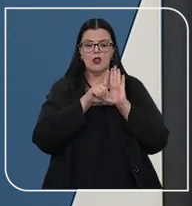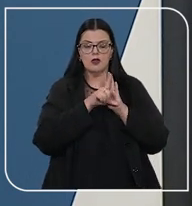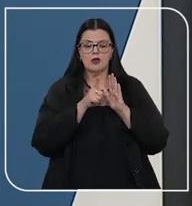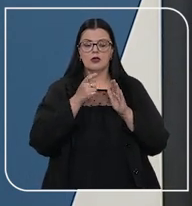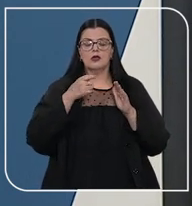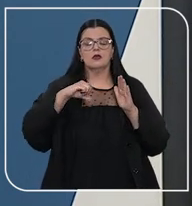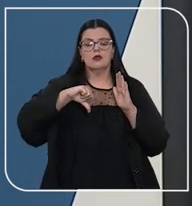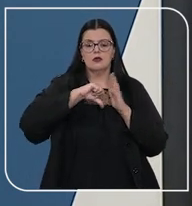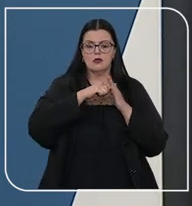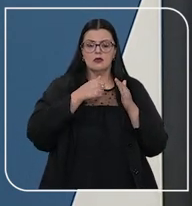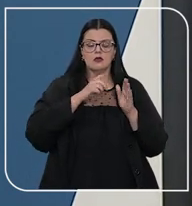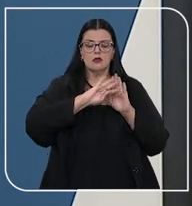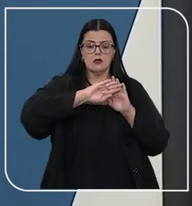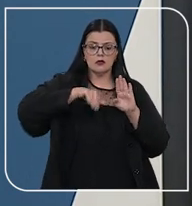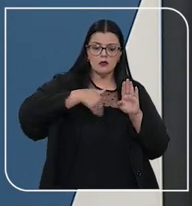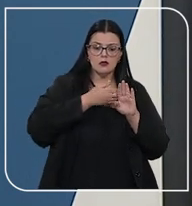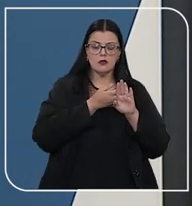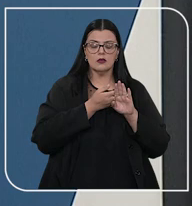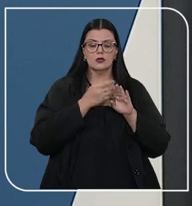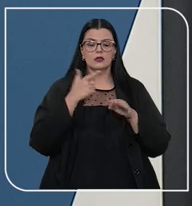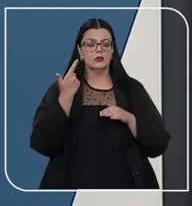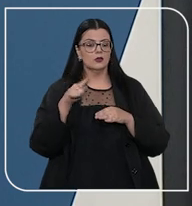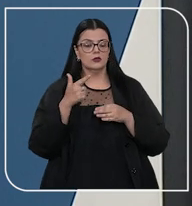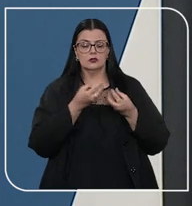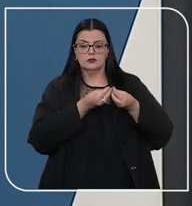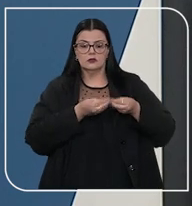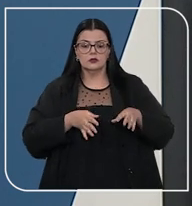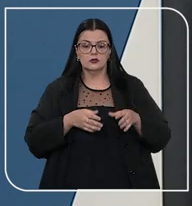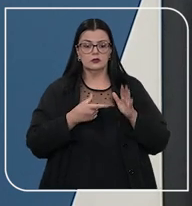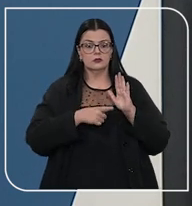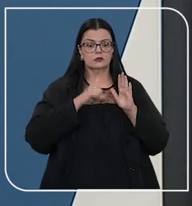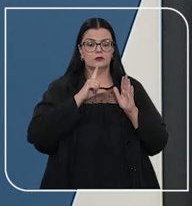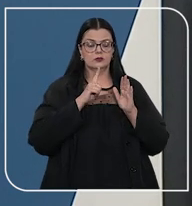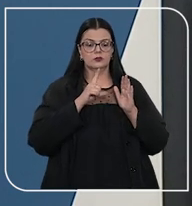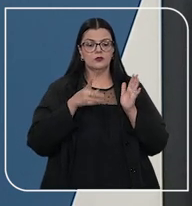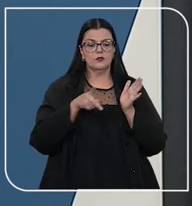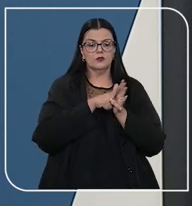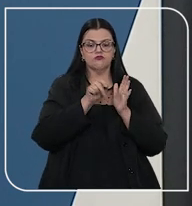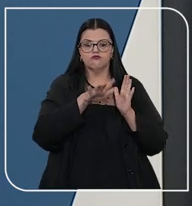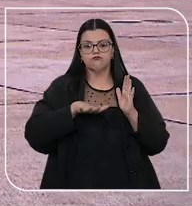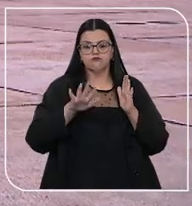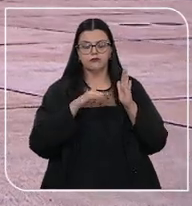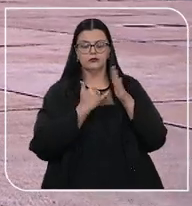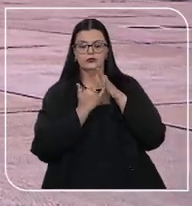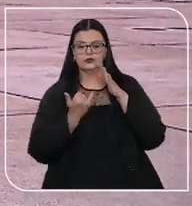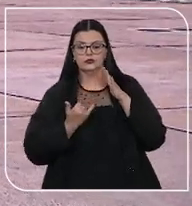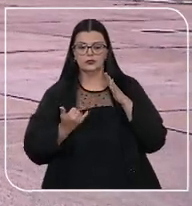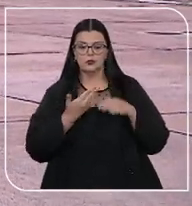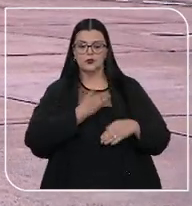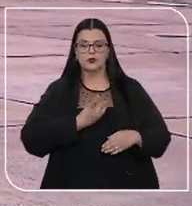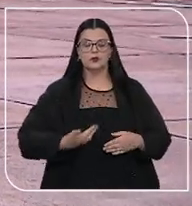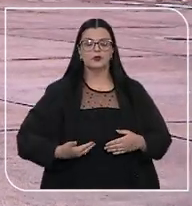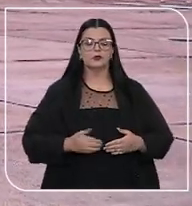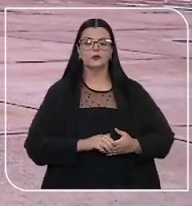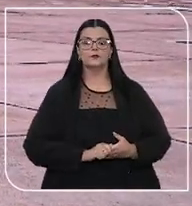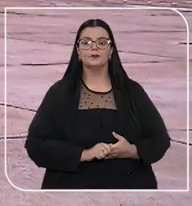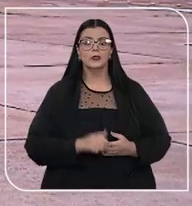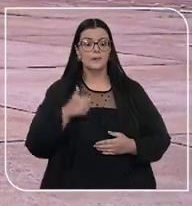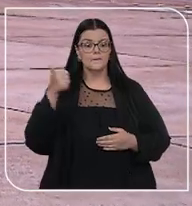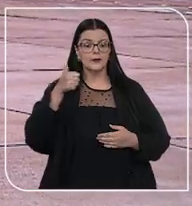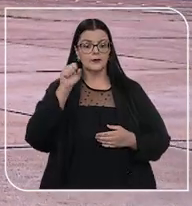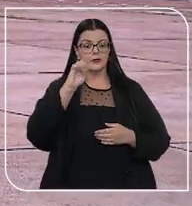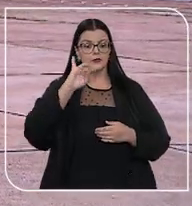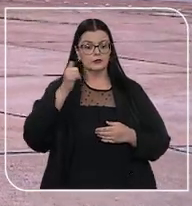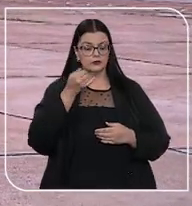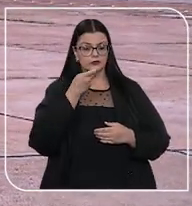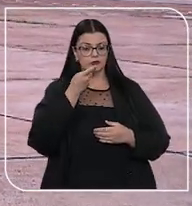de improbidade administrativa não admite dano presumido aos cofres públicos. A primeira turma do STJ